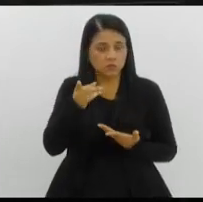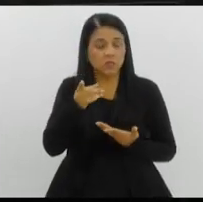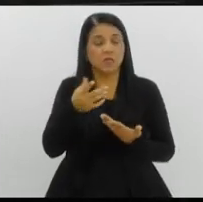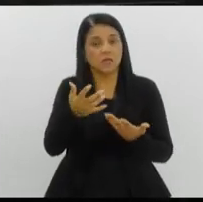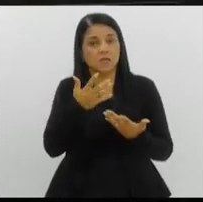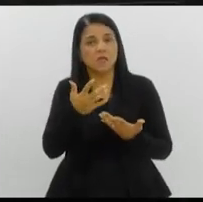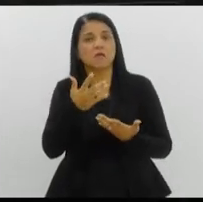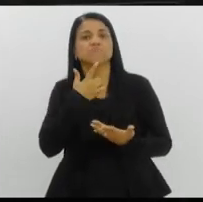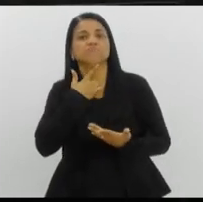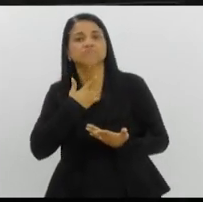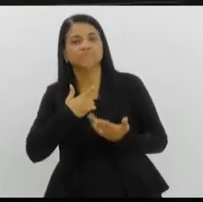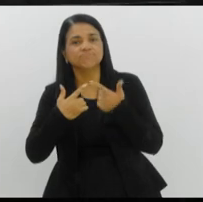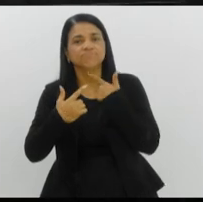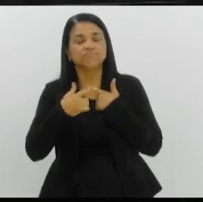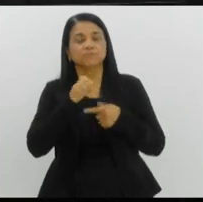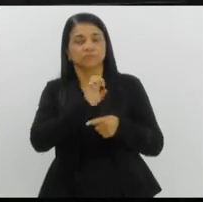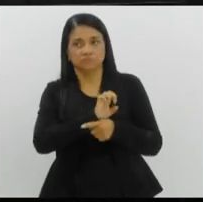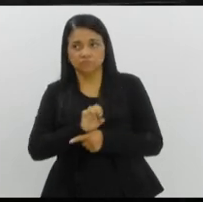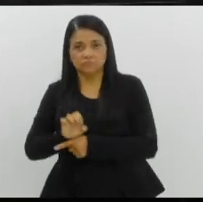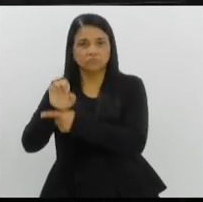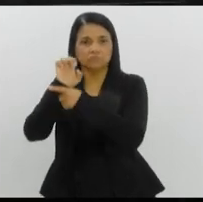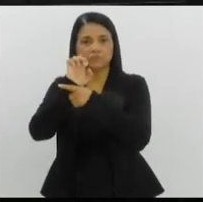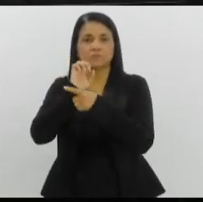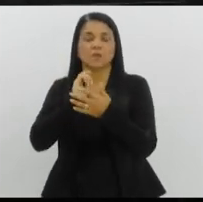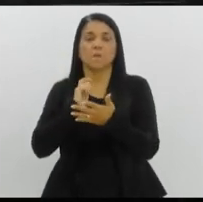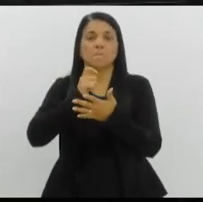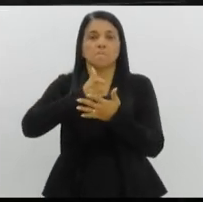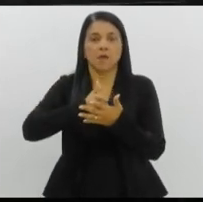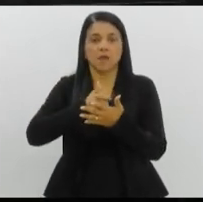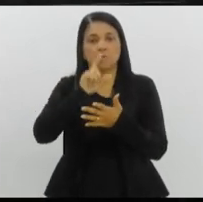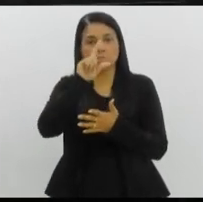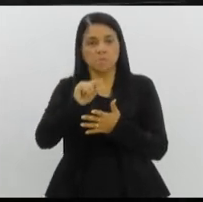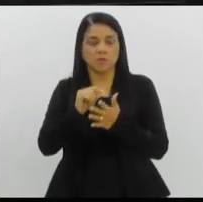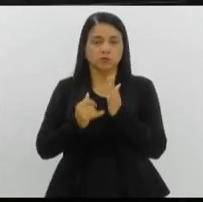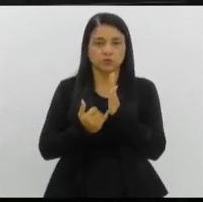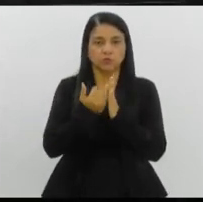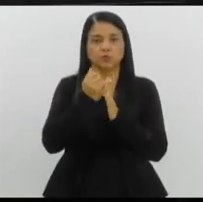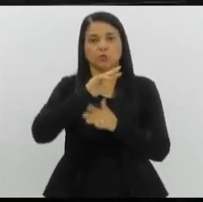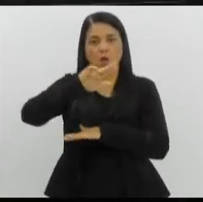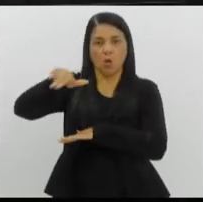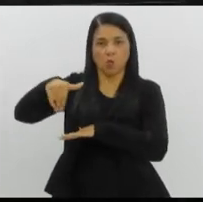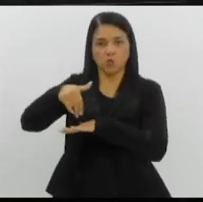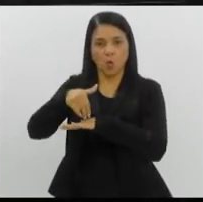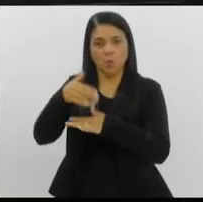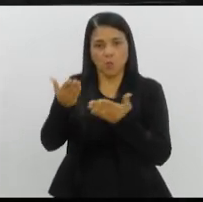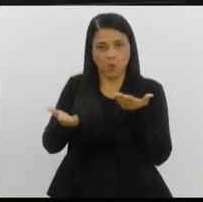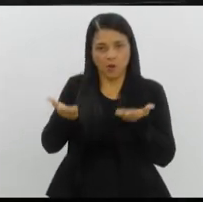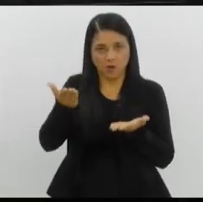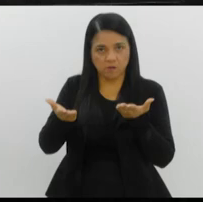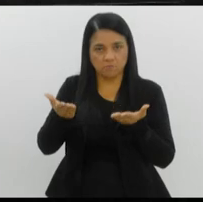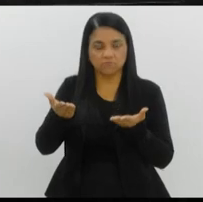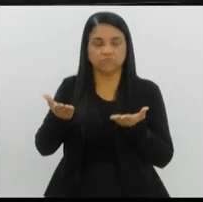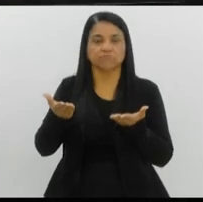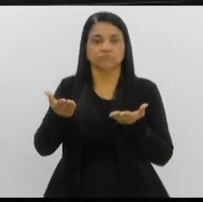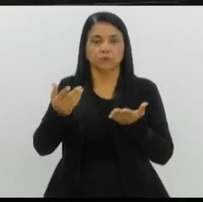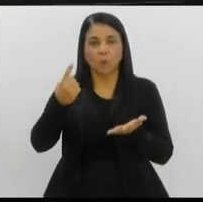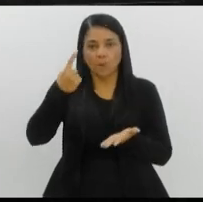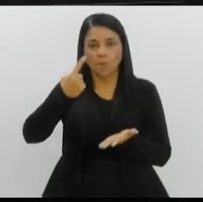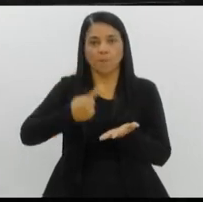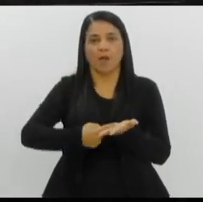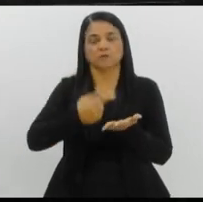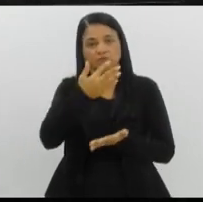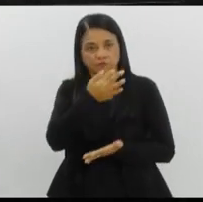deseja que os estados paguem menos juros à União para equilíbrio do Pacto Federativo.